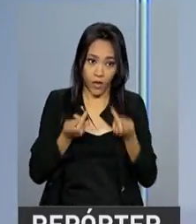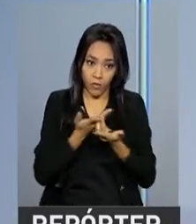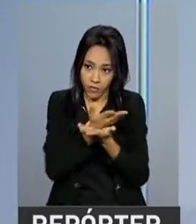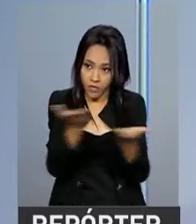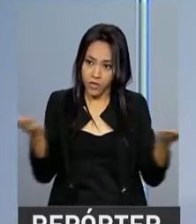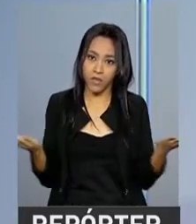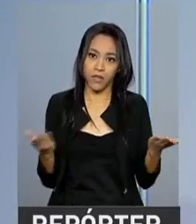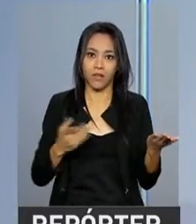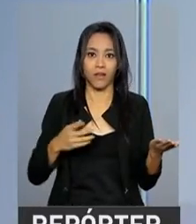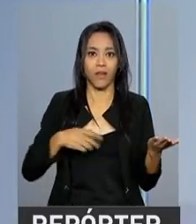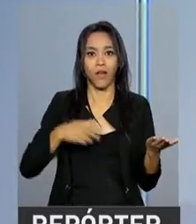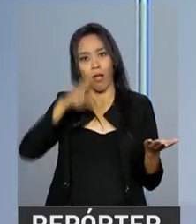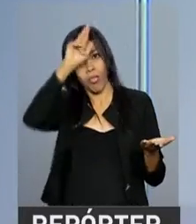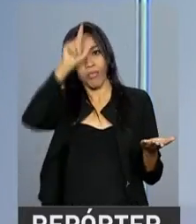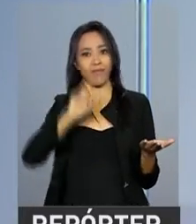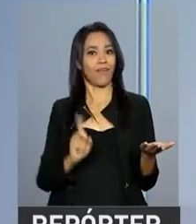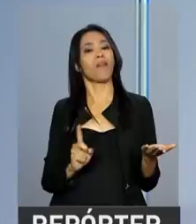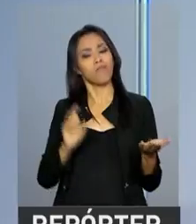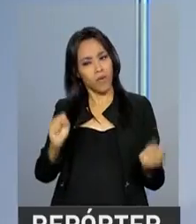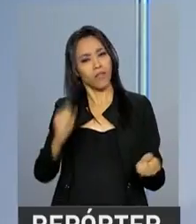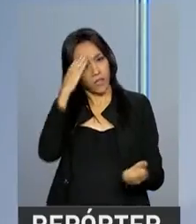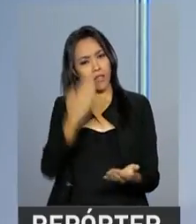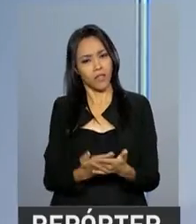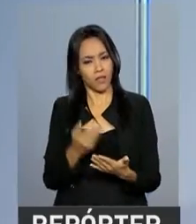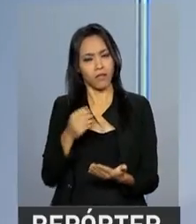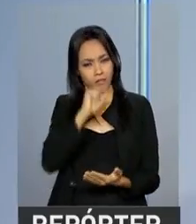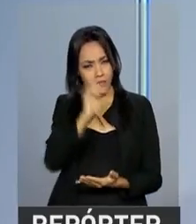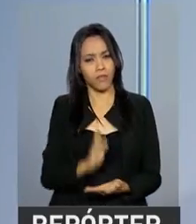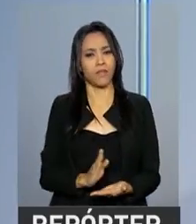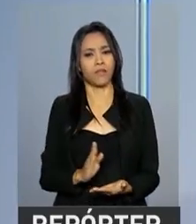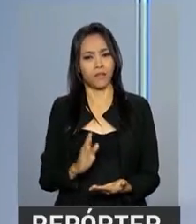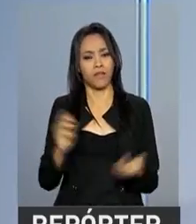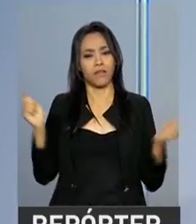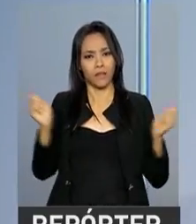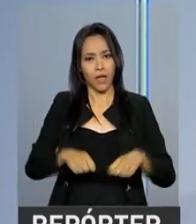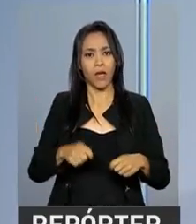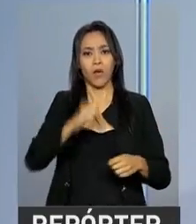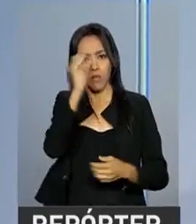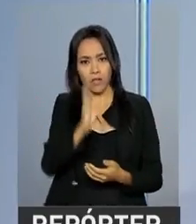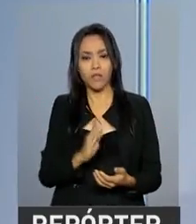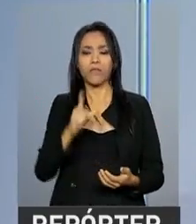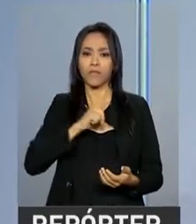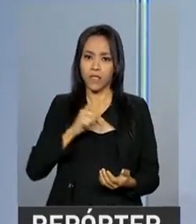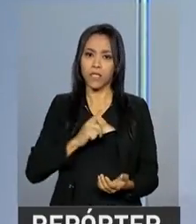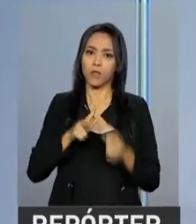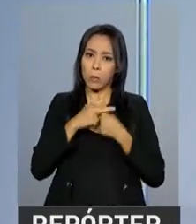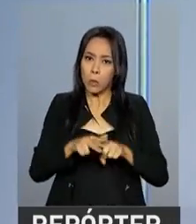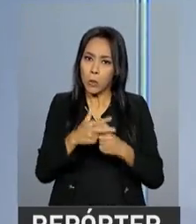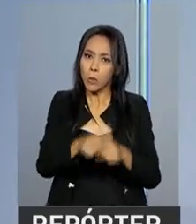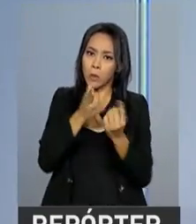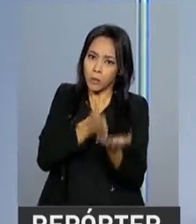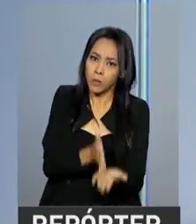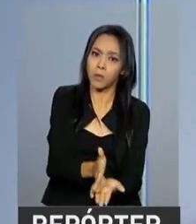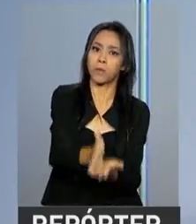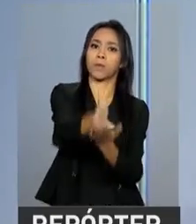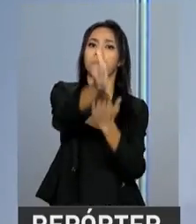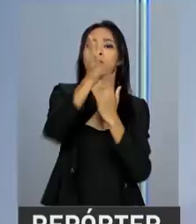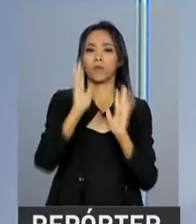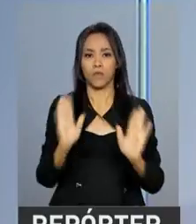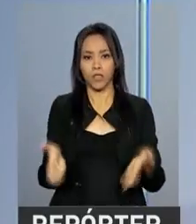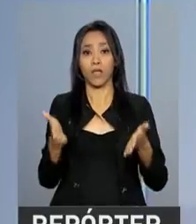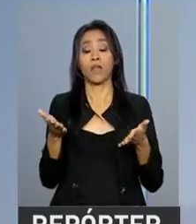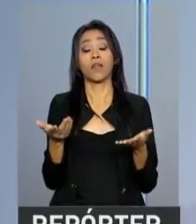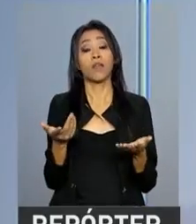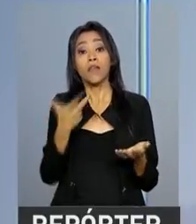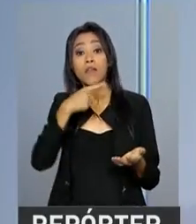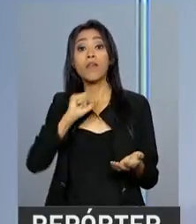sem medo de errar, pode investir no Brasil. O Brasil está tendo rumo, o Brasil está sendo colocado nos trilhos